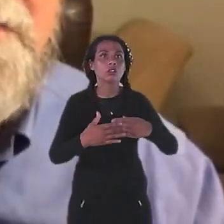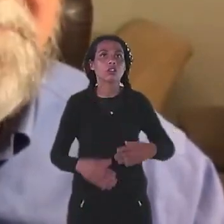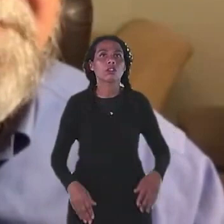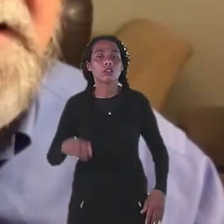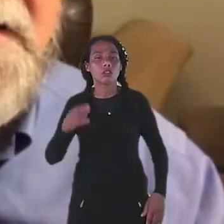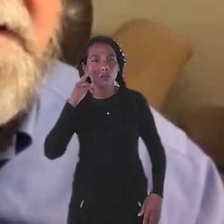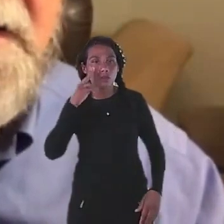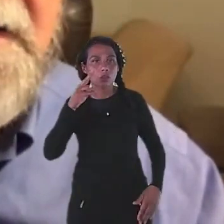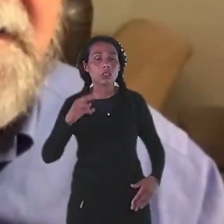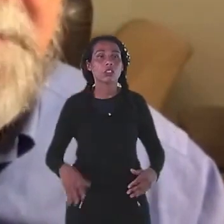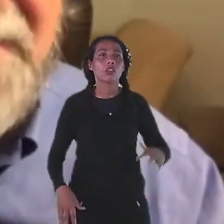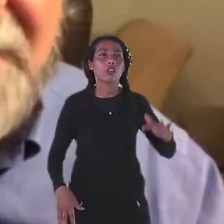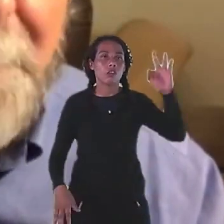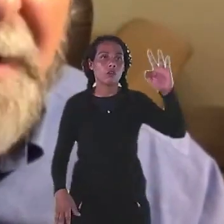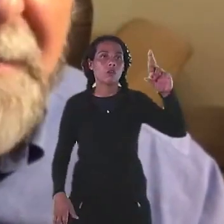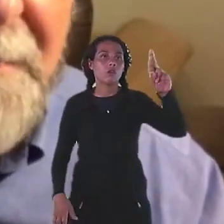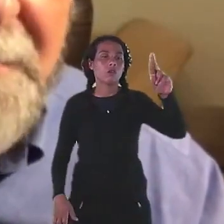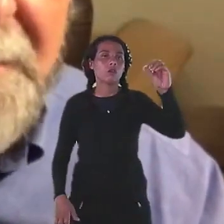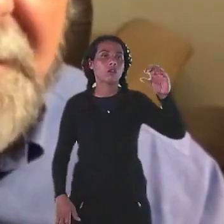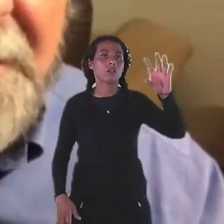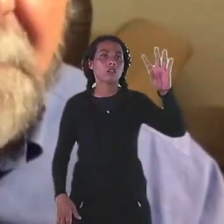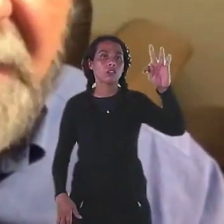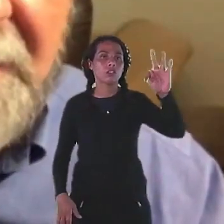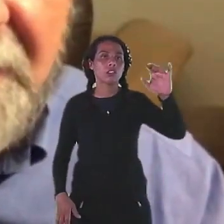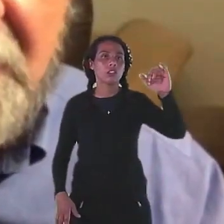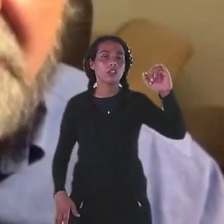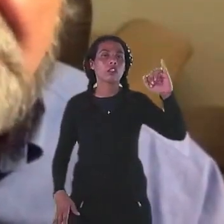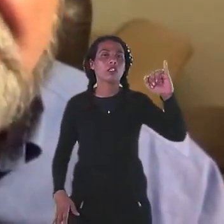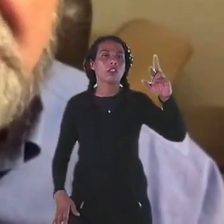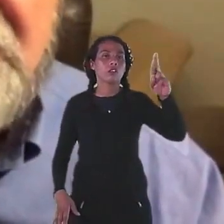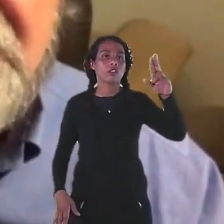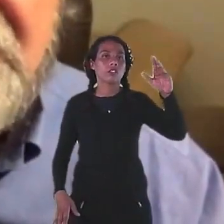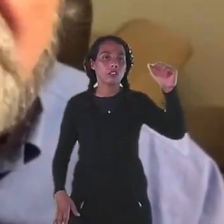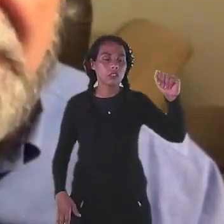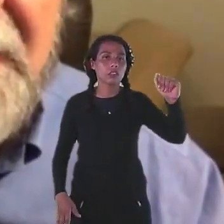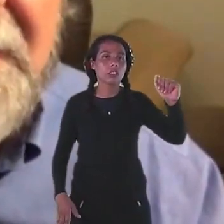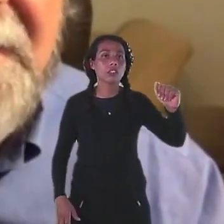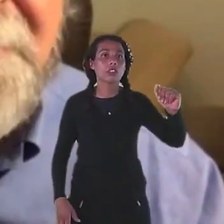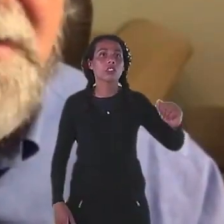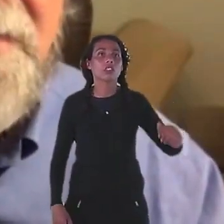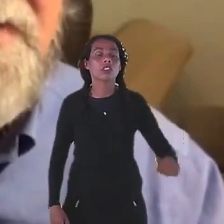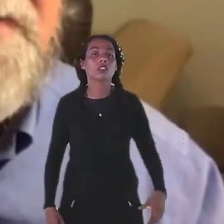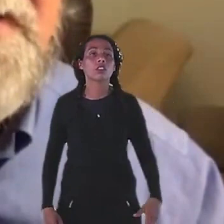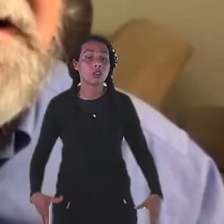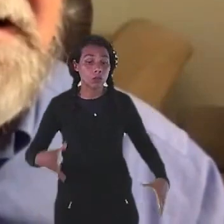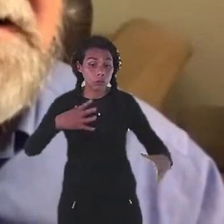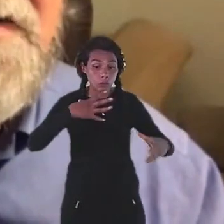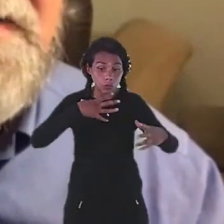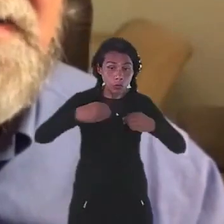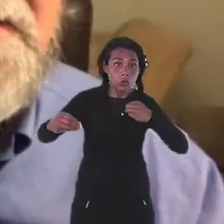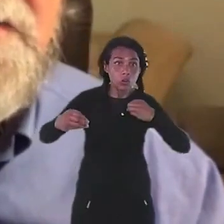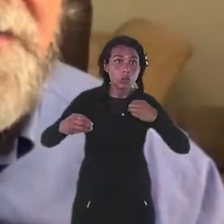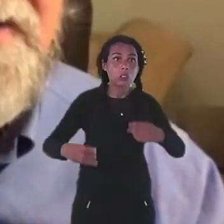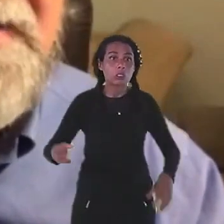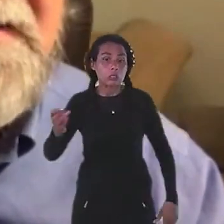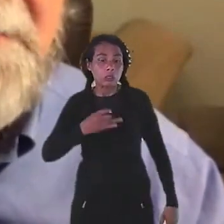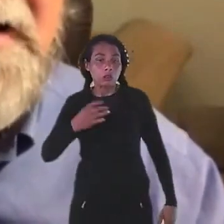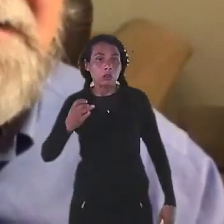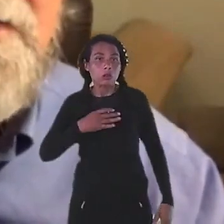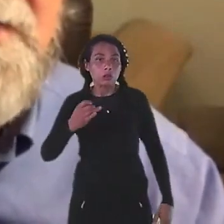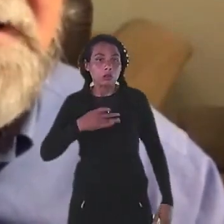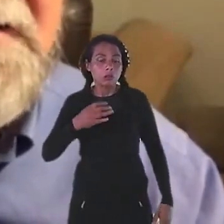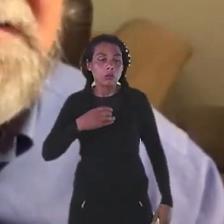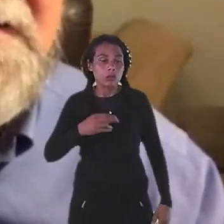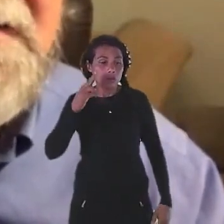com o Congo, para escapar, e perderam colegas, amigos e auxiliares tutsis